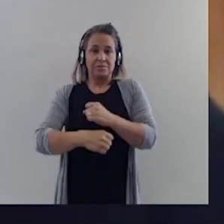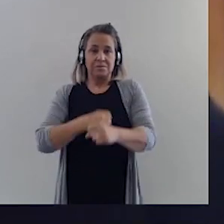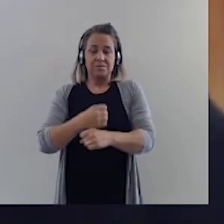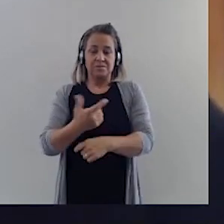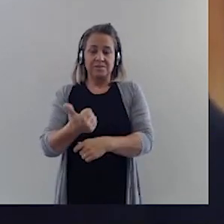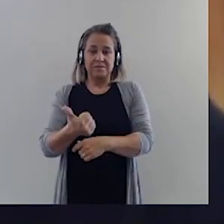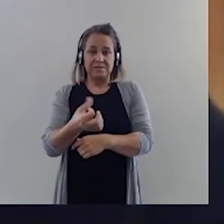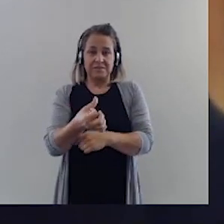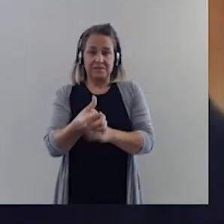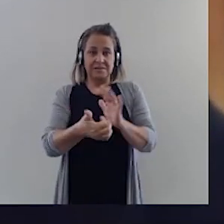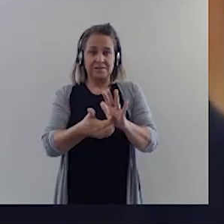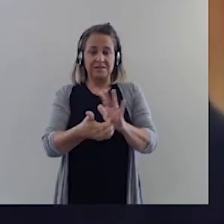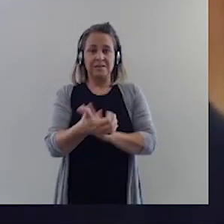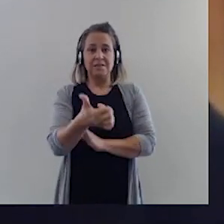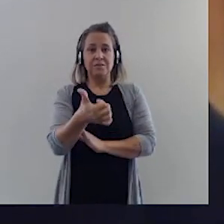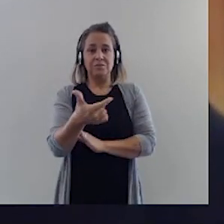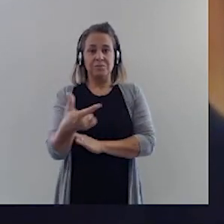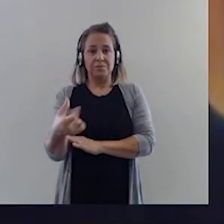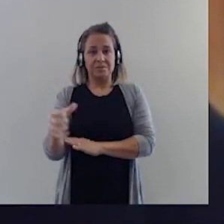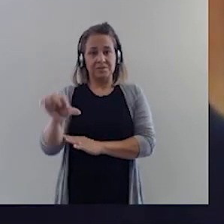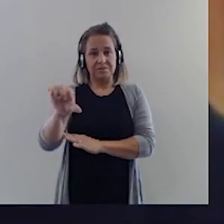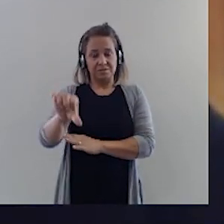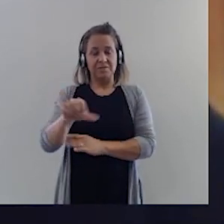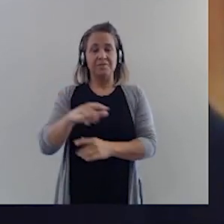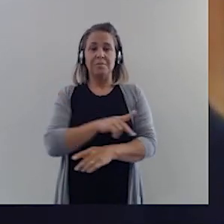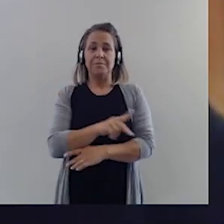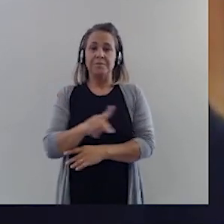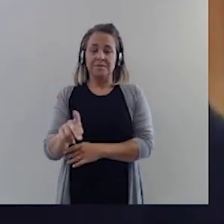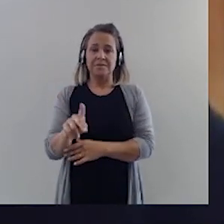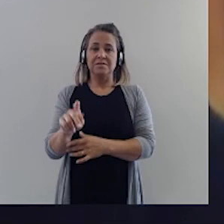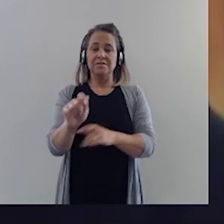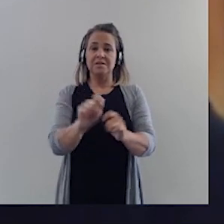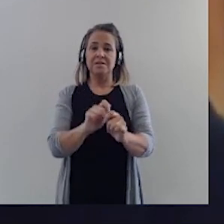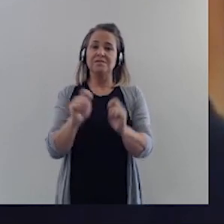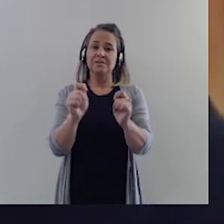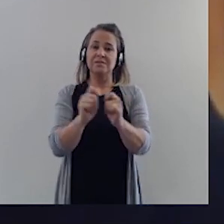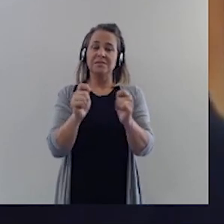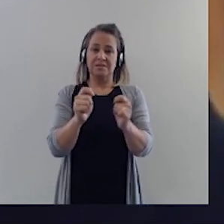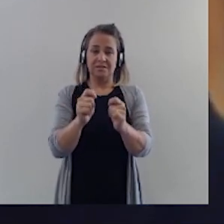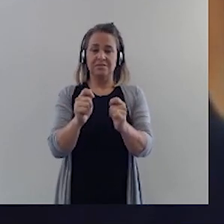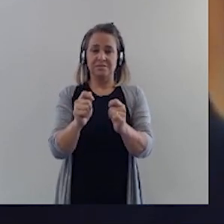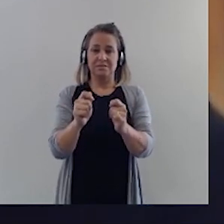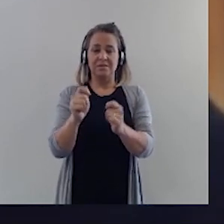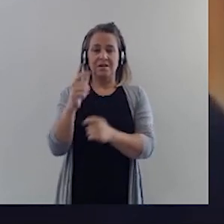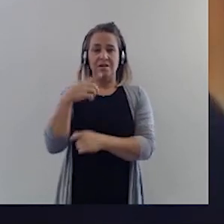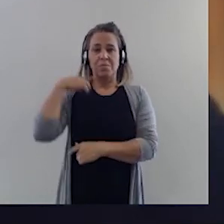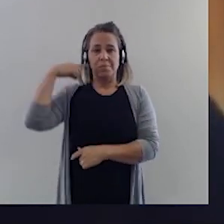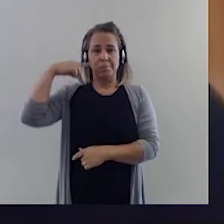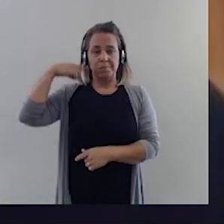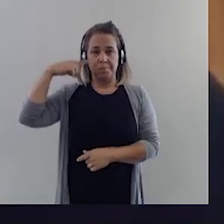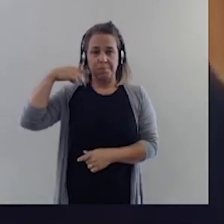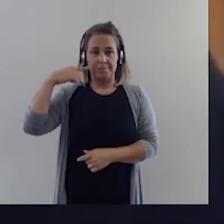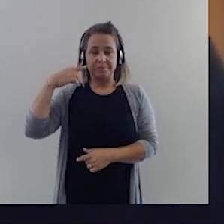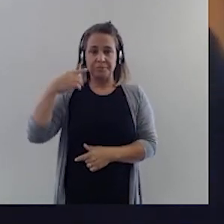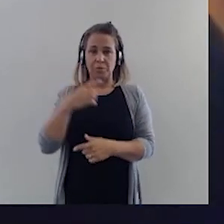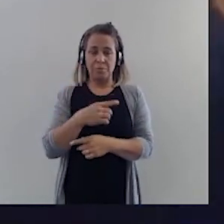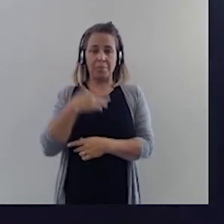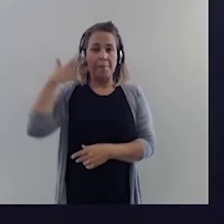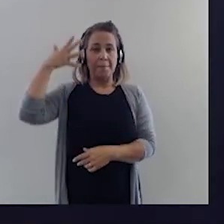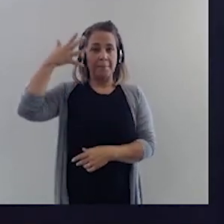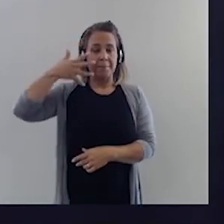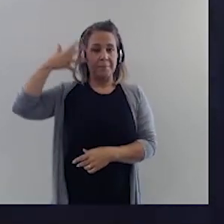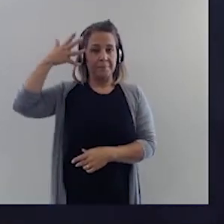2016-2019, foi presidente do Centro de Estudos das Sociedades de Advogados. Como